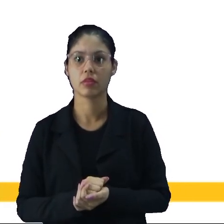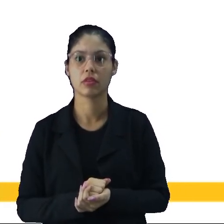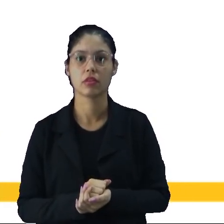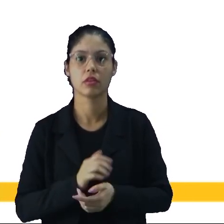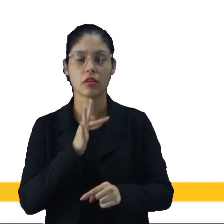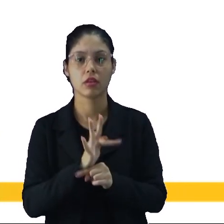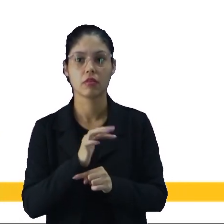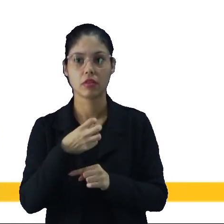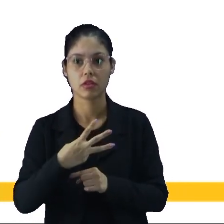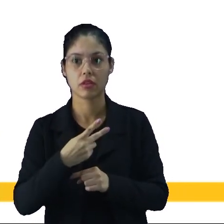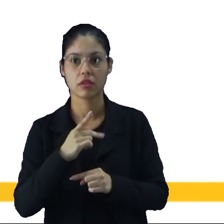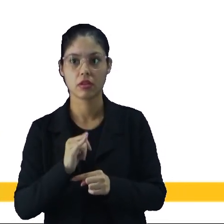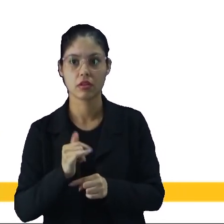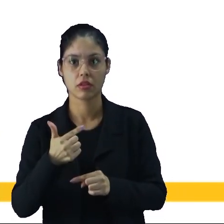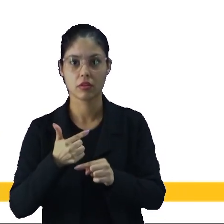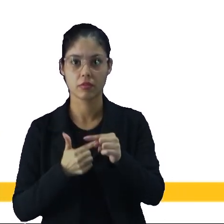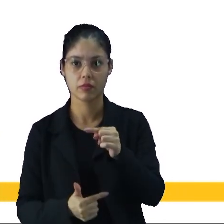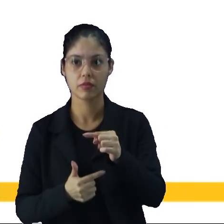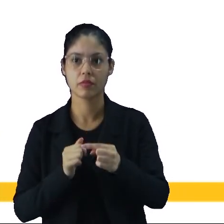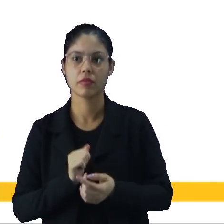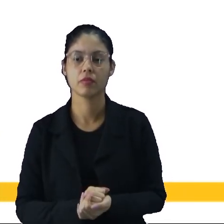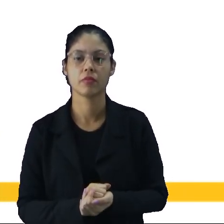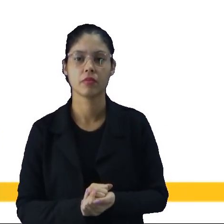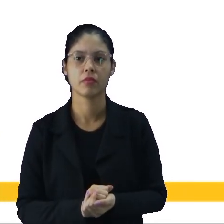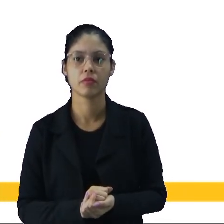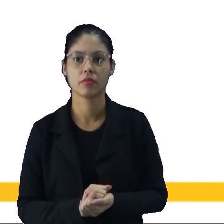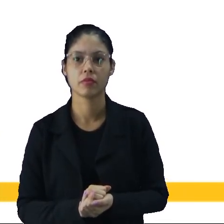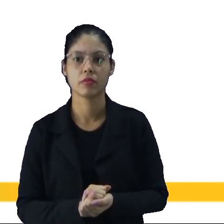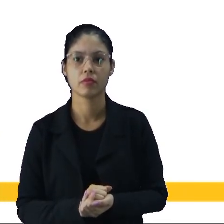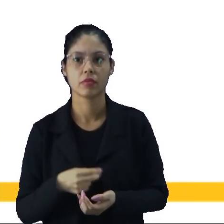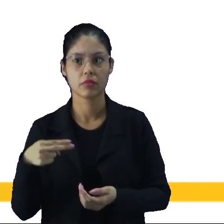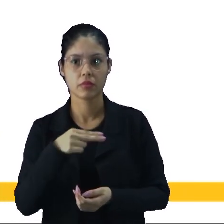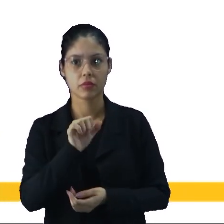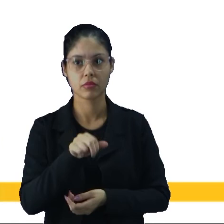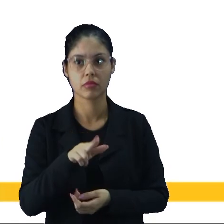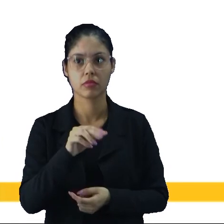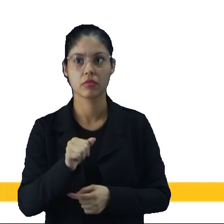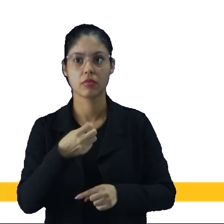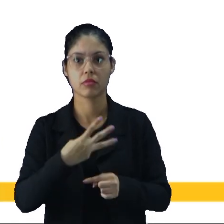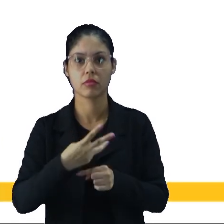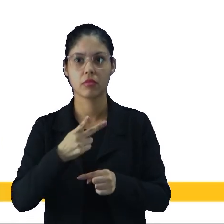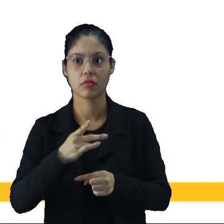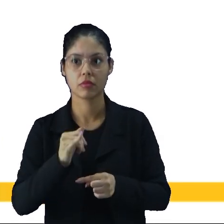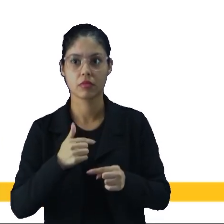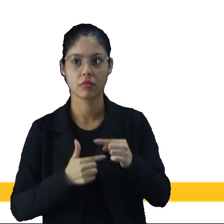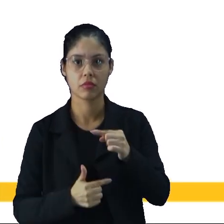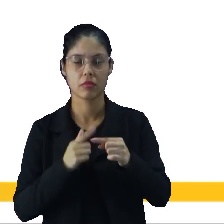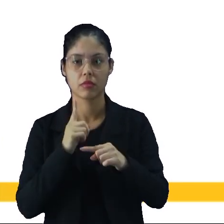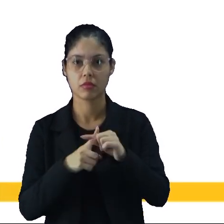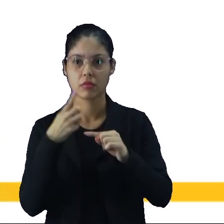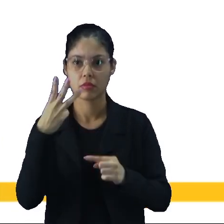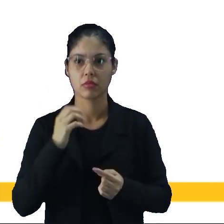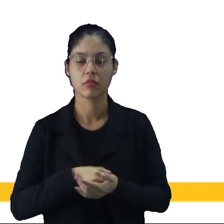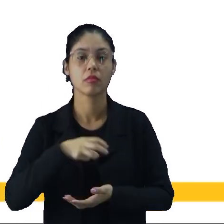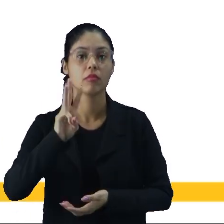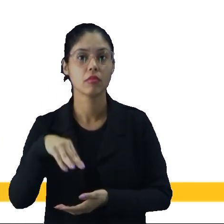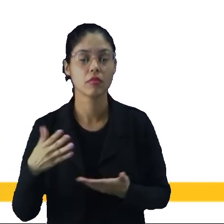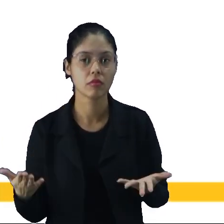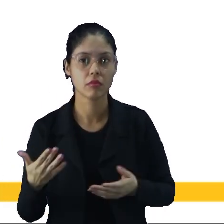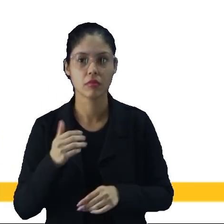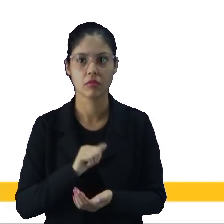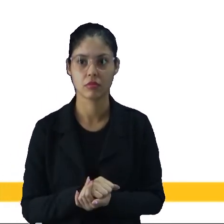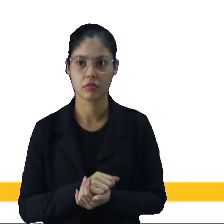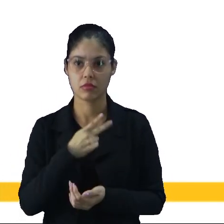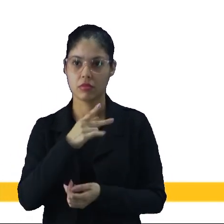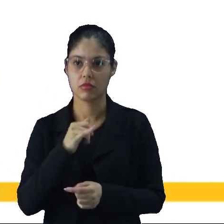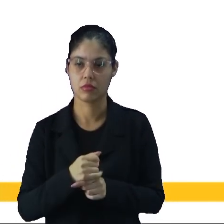ficar f de 3π sobre 2 igual a seno de 3π sobre 2 mais 3. Mas quem é o seno de